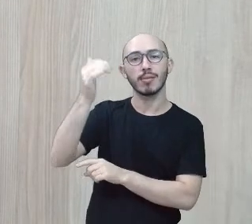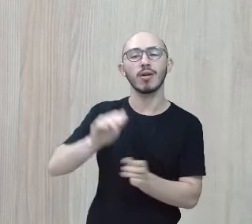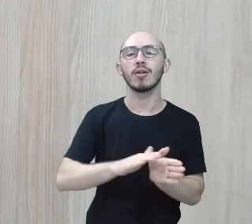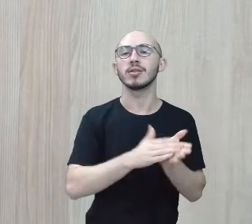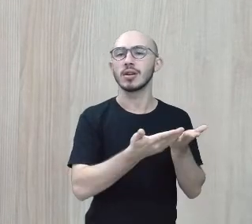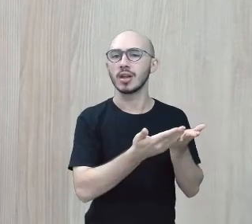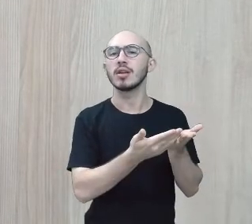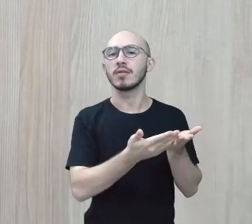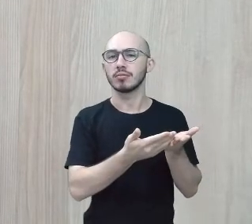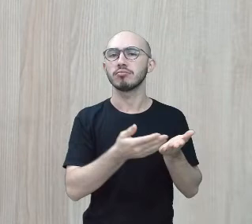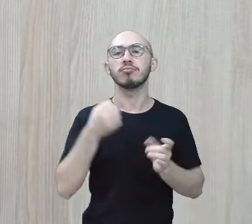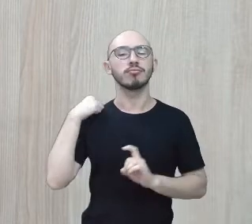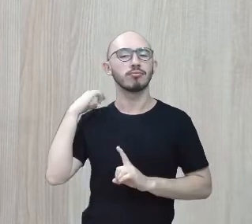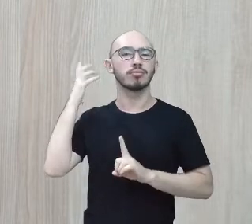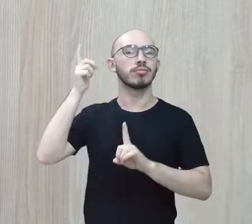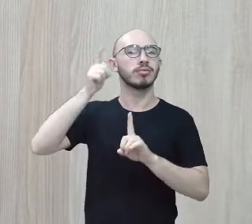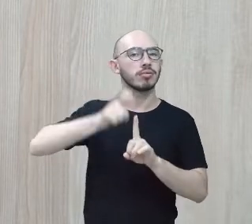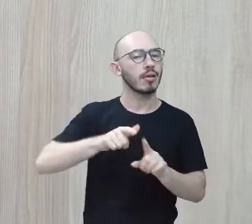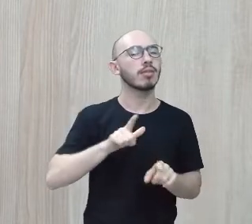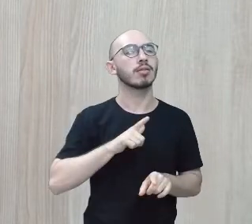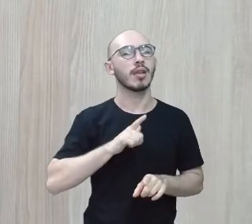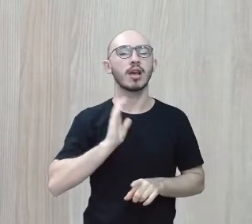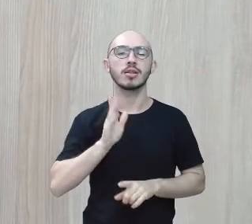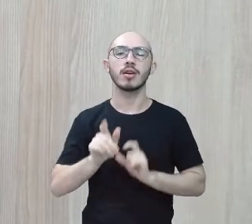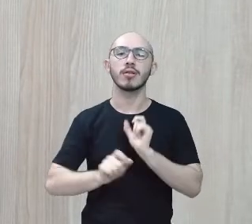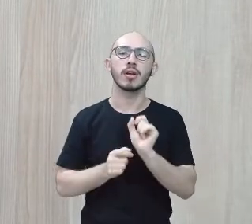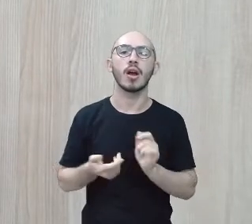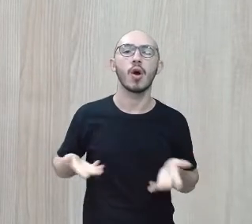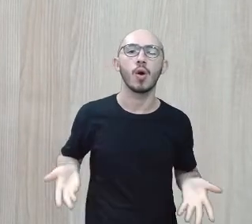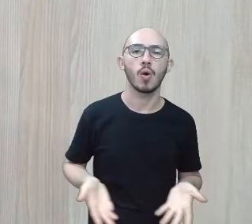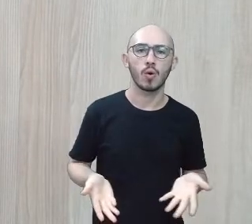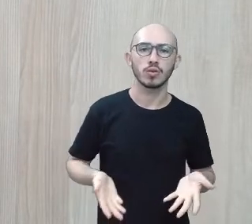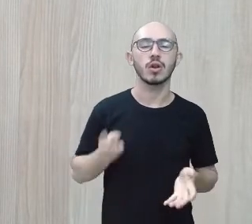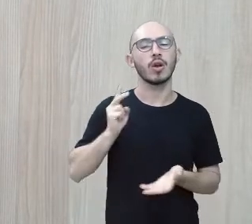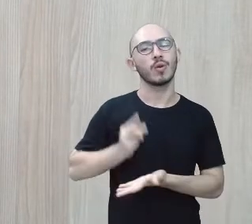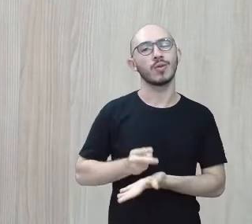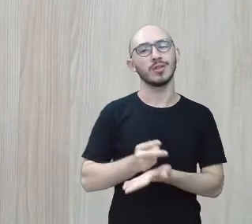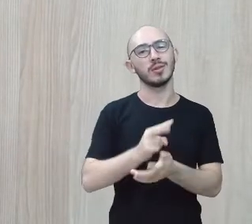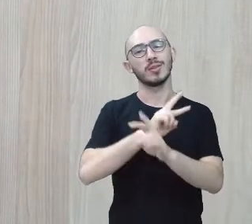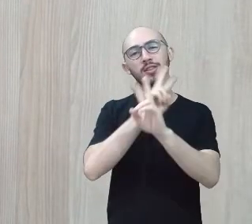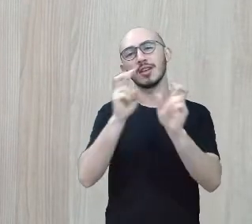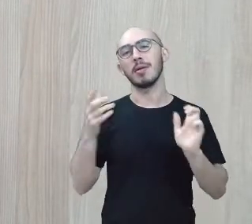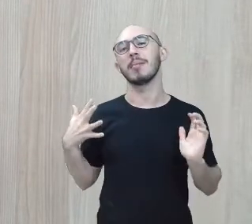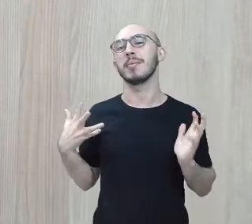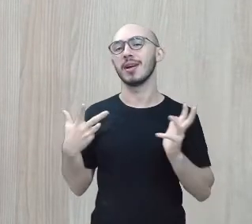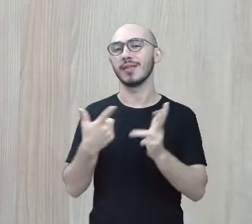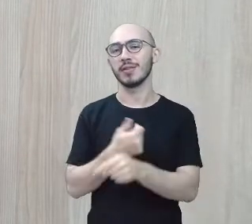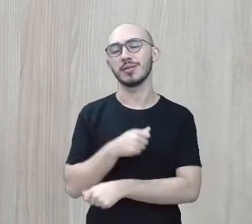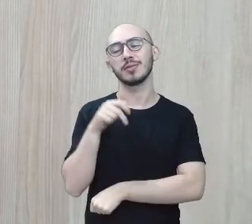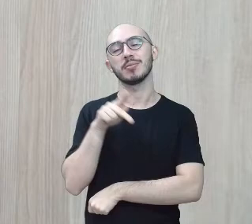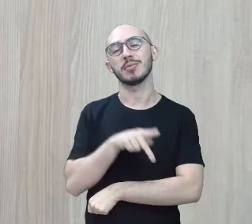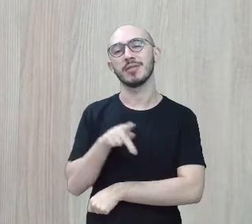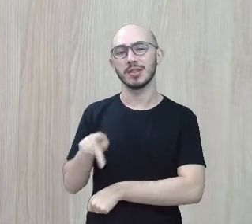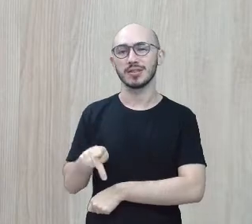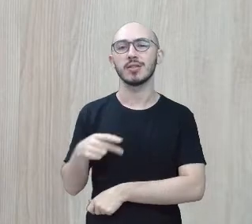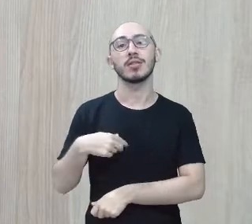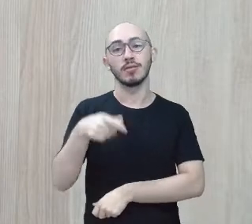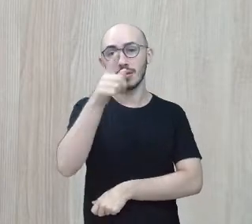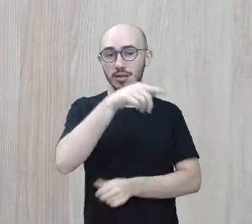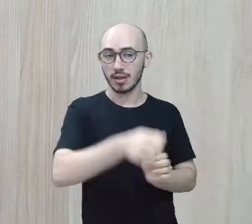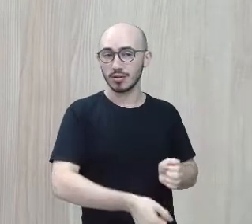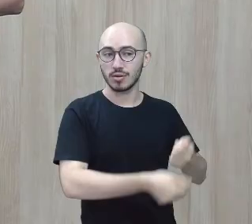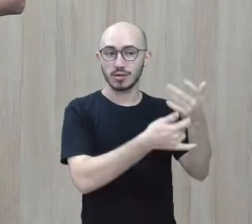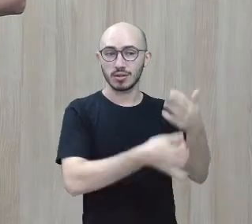contadas por meio de biografias. Então hoje a gente continua com esse tema maravilhoso com a professora Adriana. Comentem no chat, tá certo?